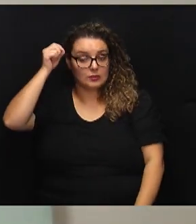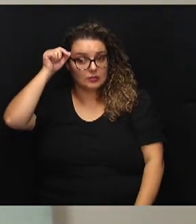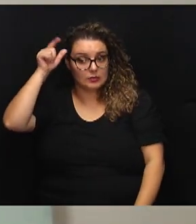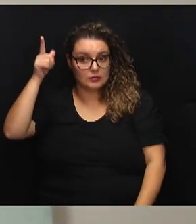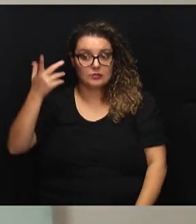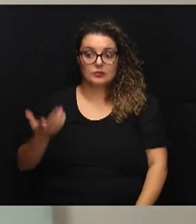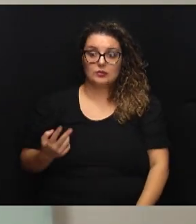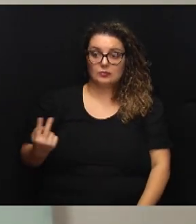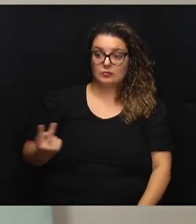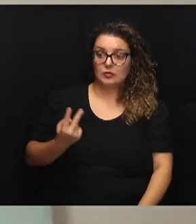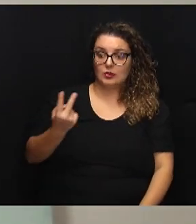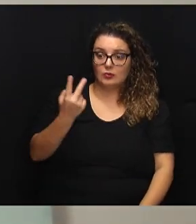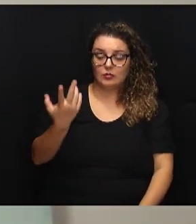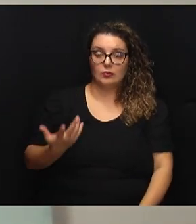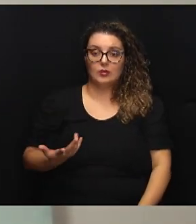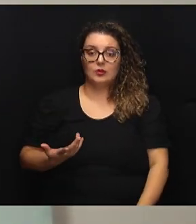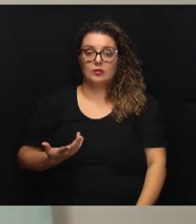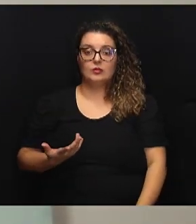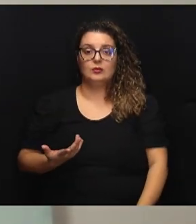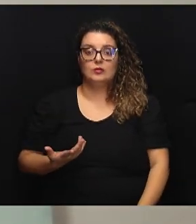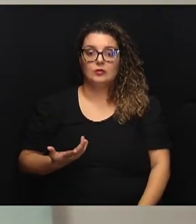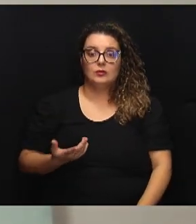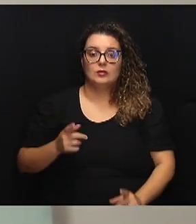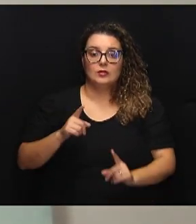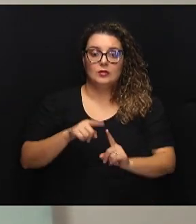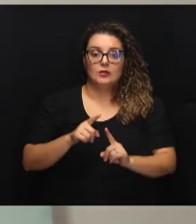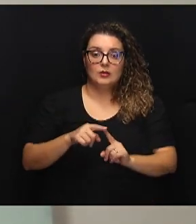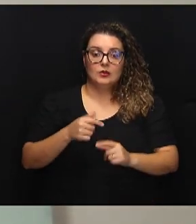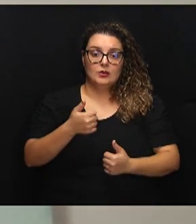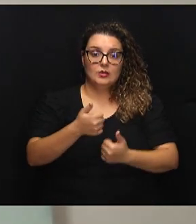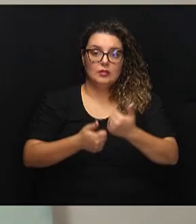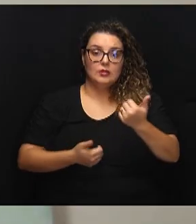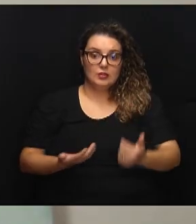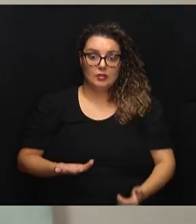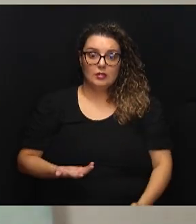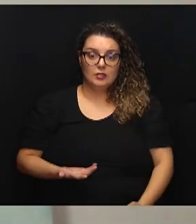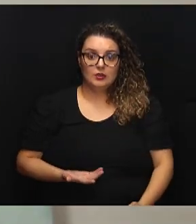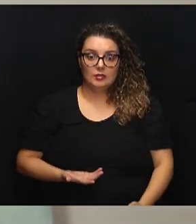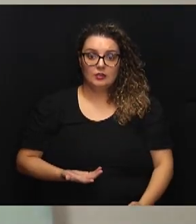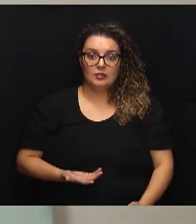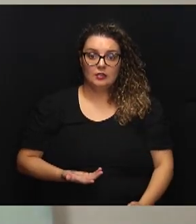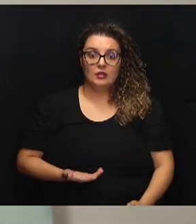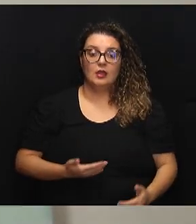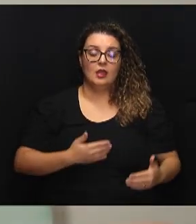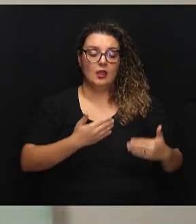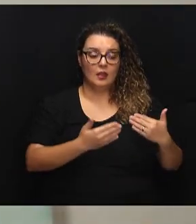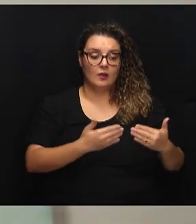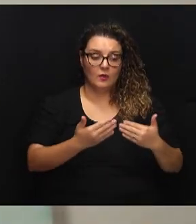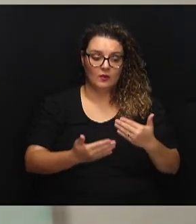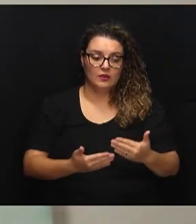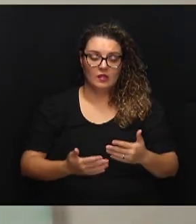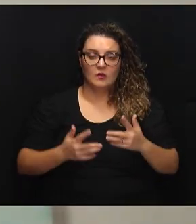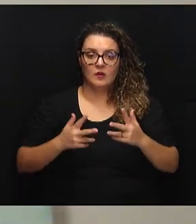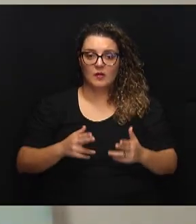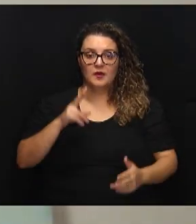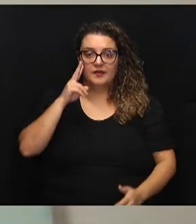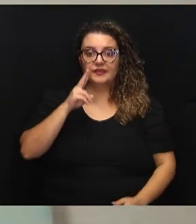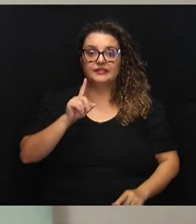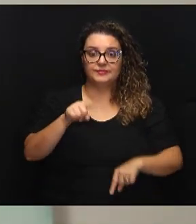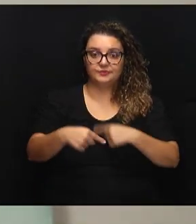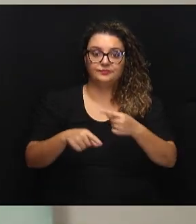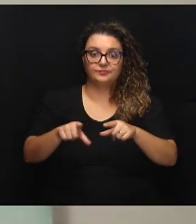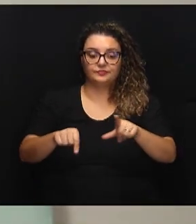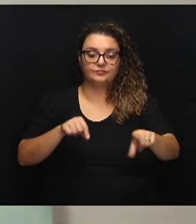que valorizava esse tipo de esporte e tudo mais. E com o tempo, como a gente veio tendo outras